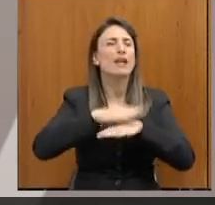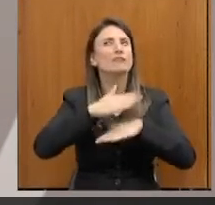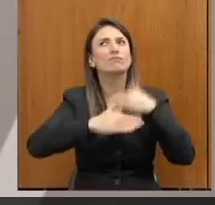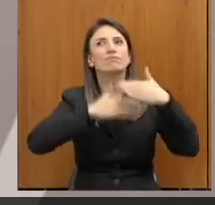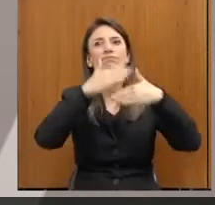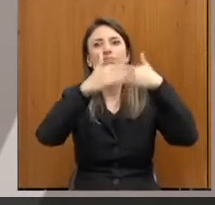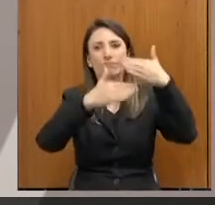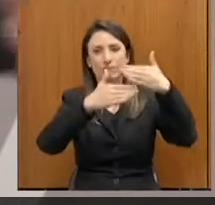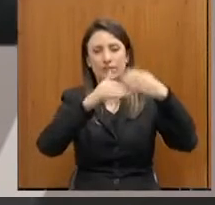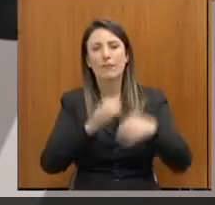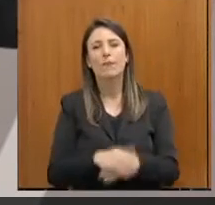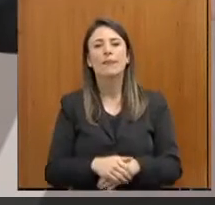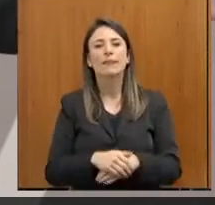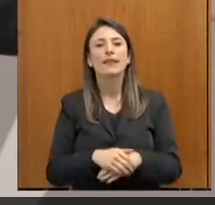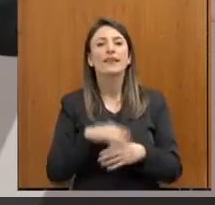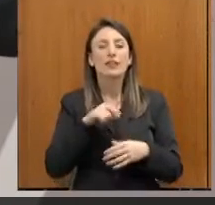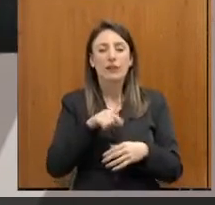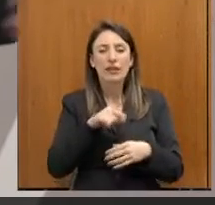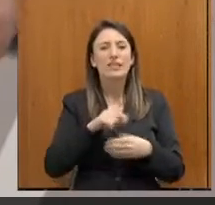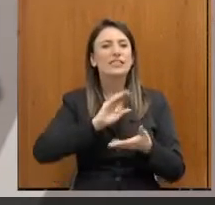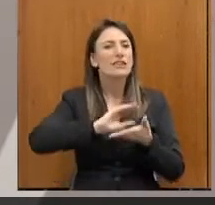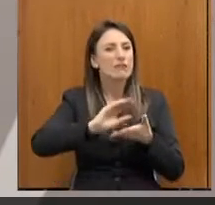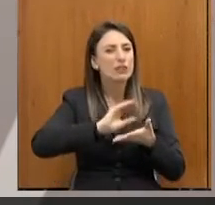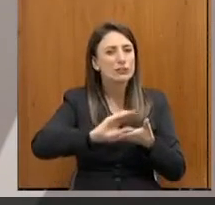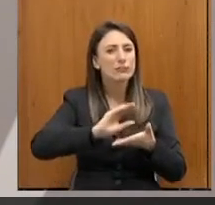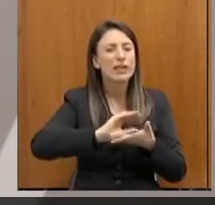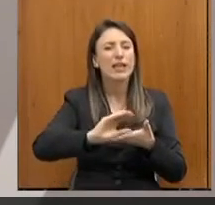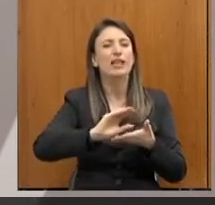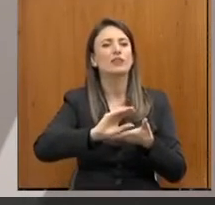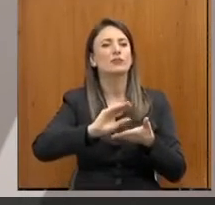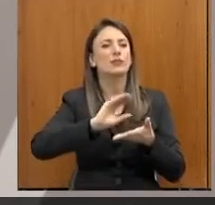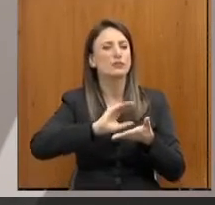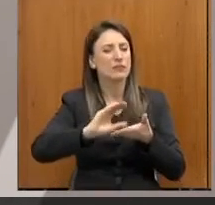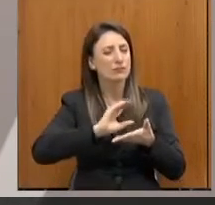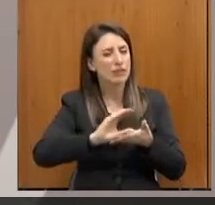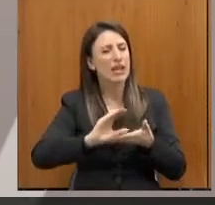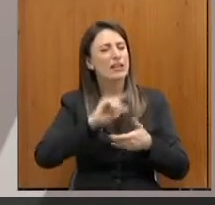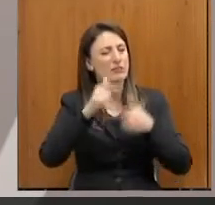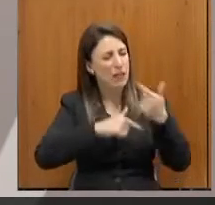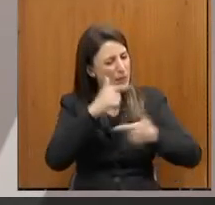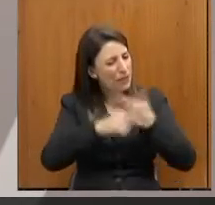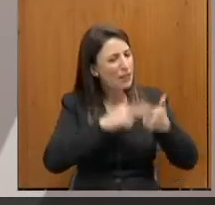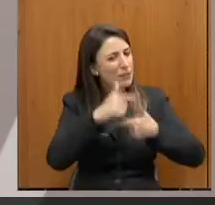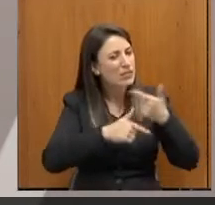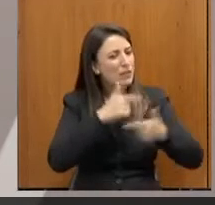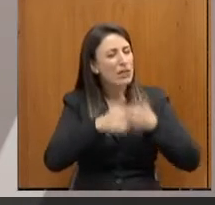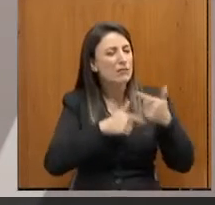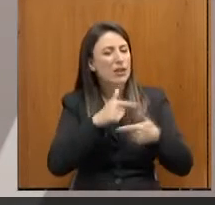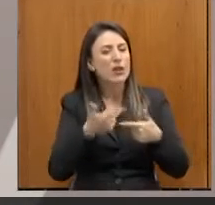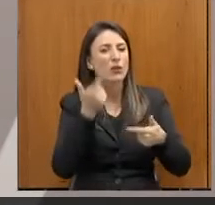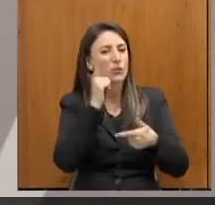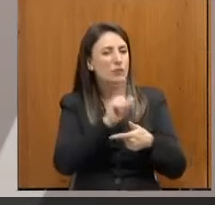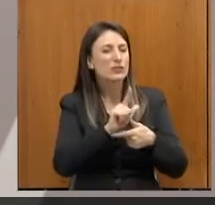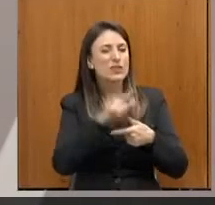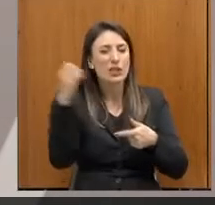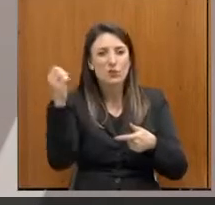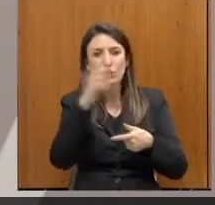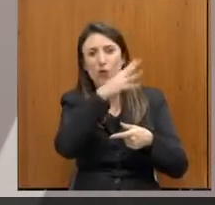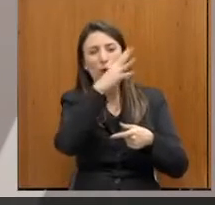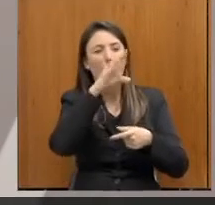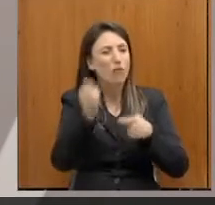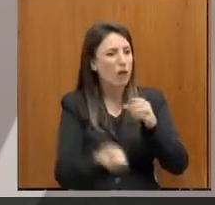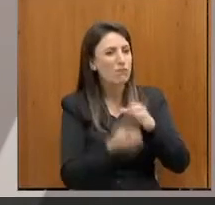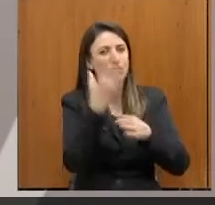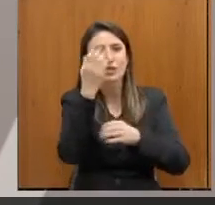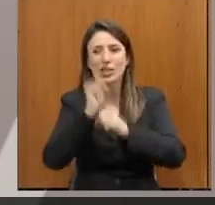esses investimentos que esse seu trabalho gerar é o fruto concreto de novas instalações industriais de